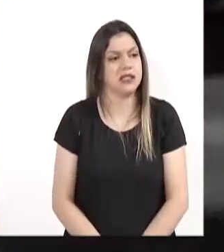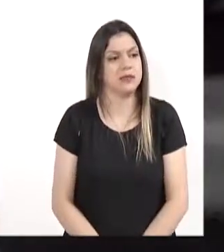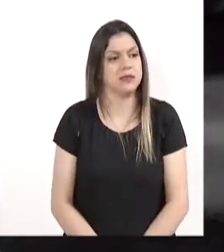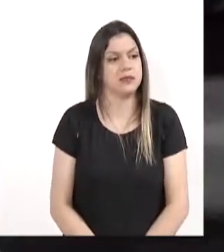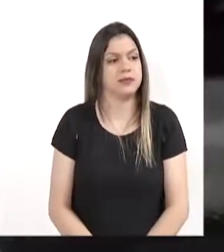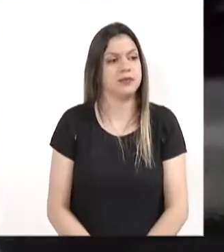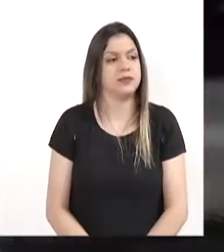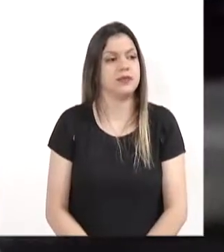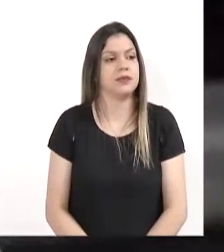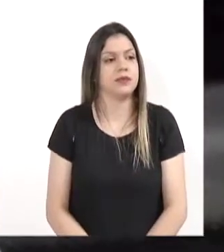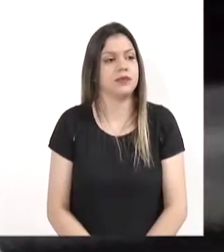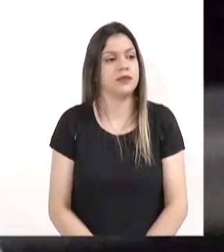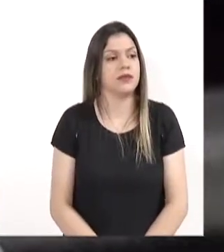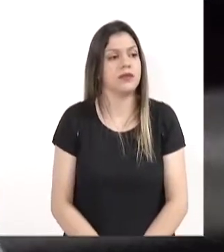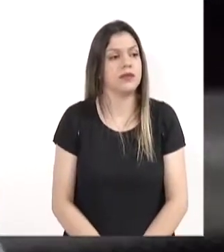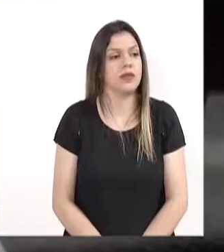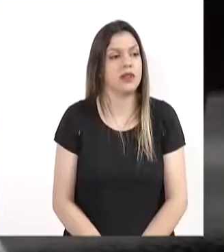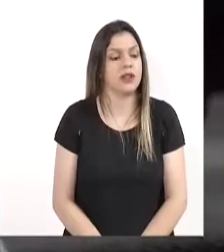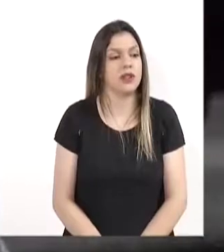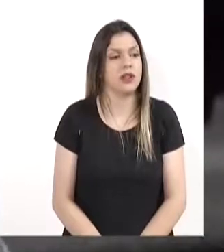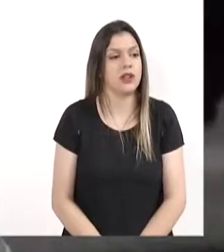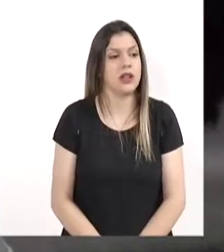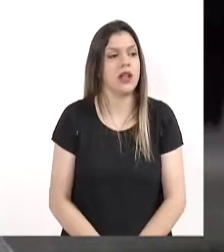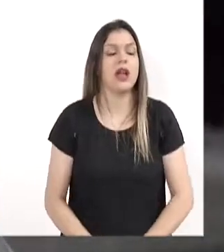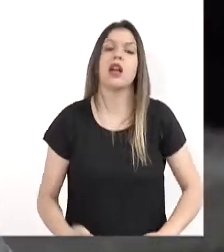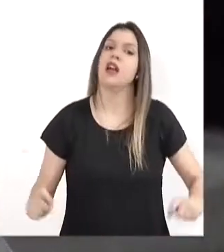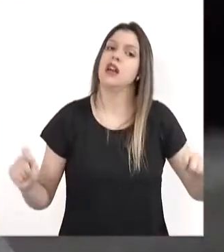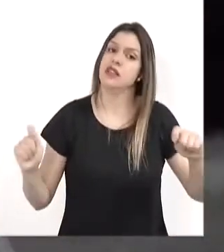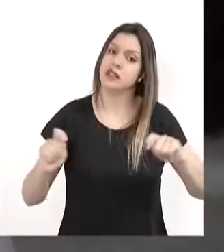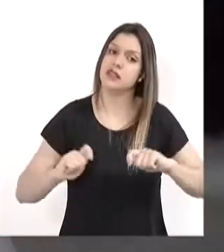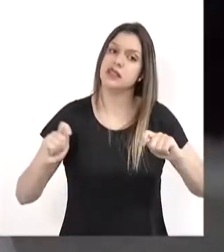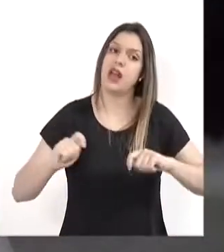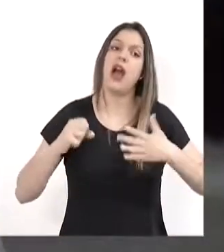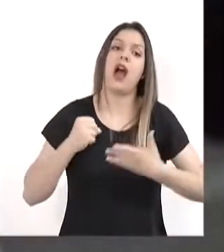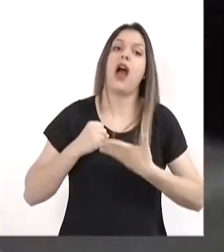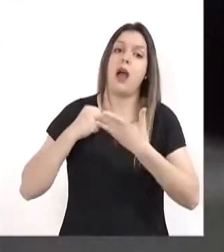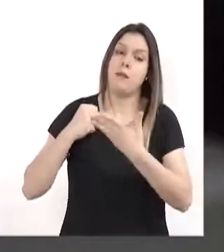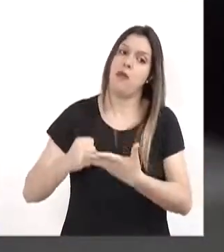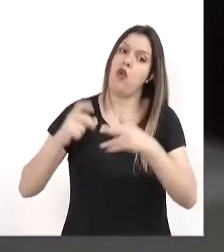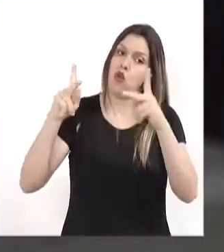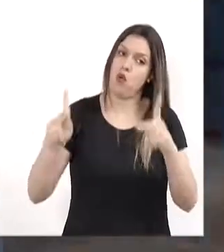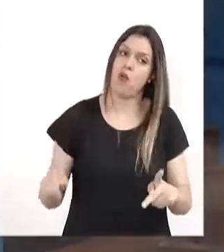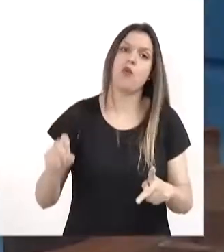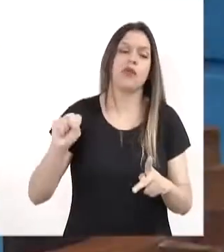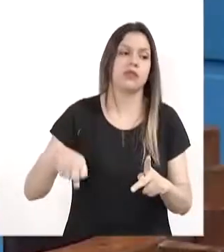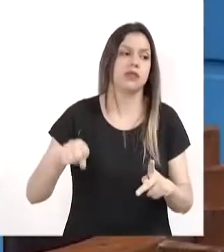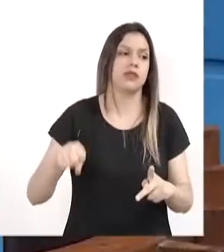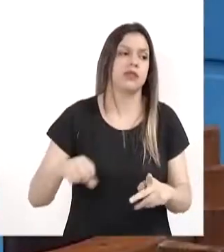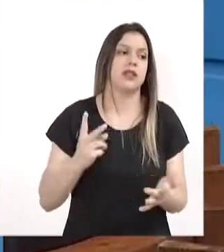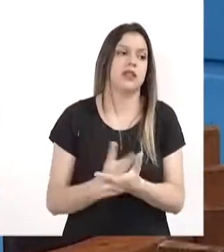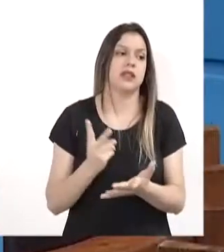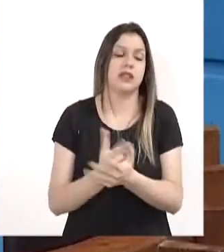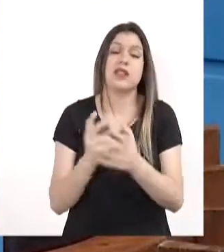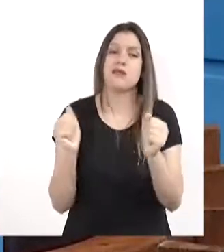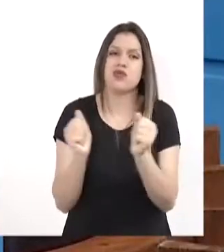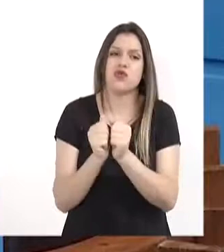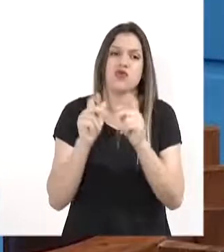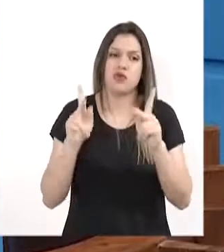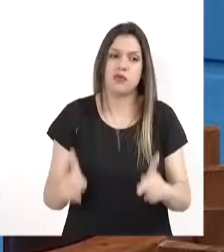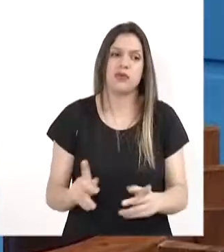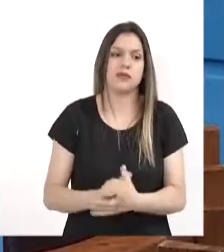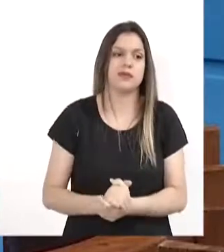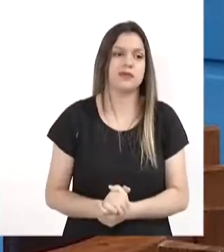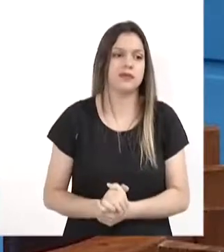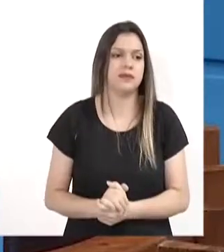de tergiversar contra a população, e nós temos dois argumentos, estarei sempre com a população, ainda que deputado